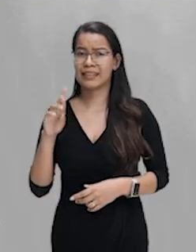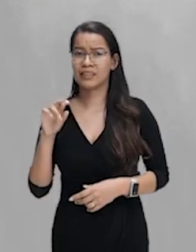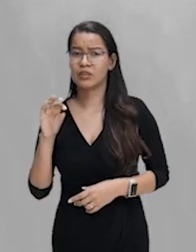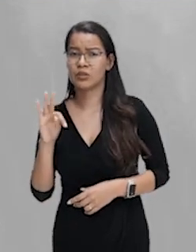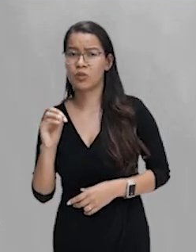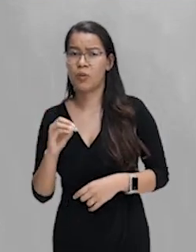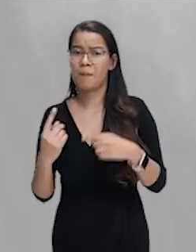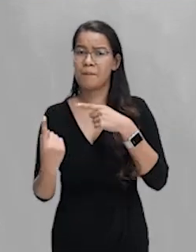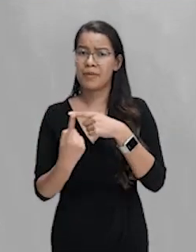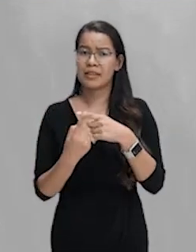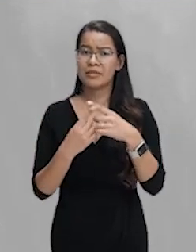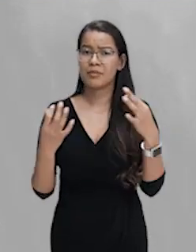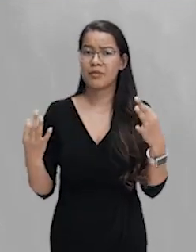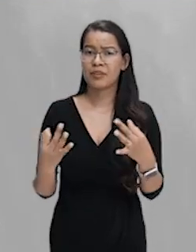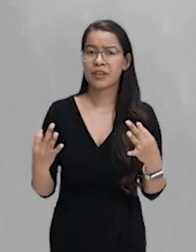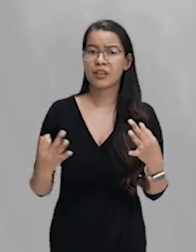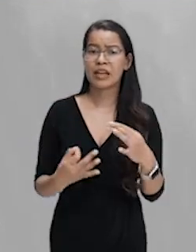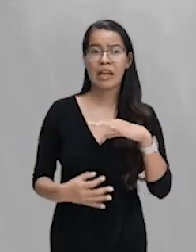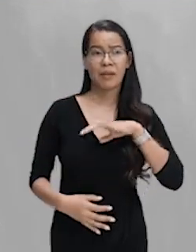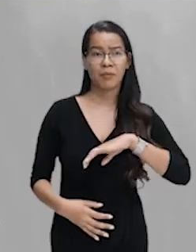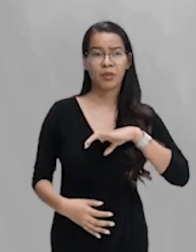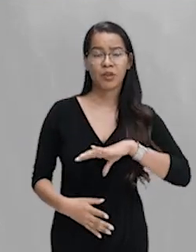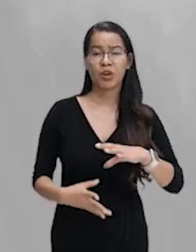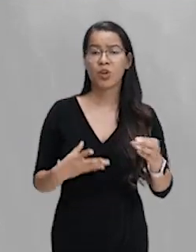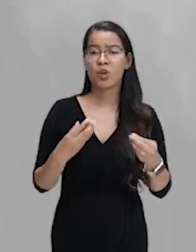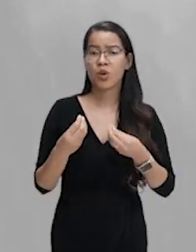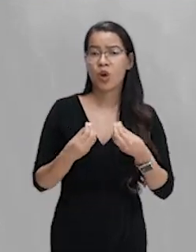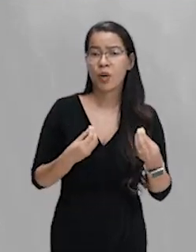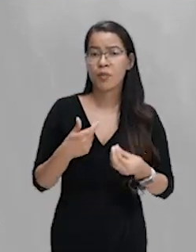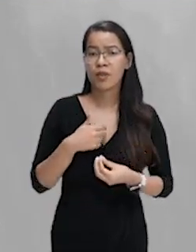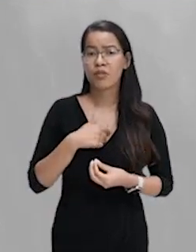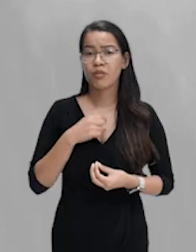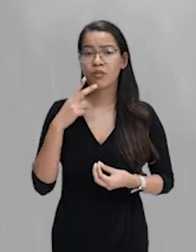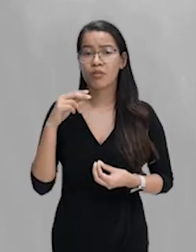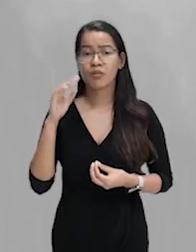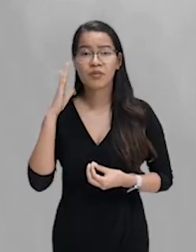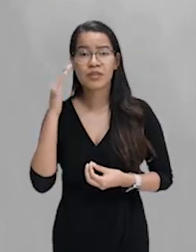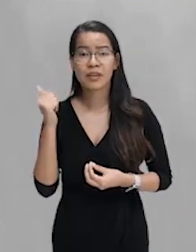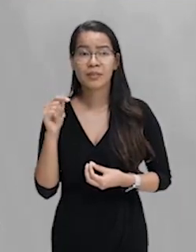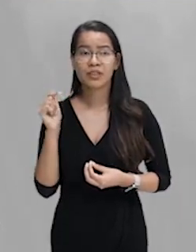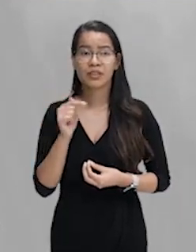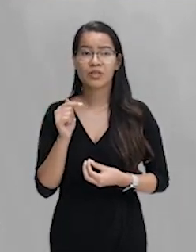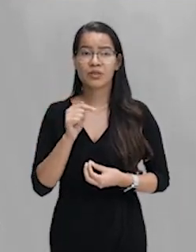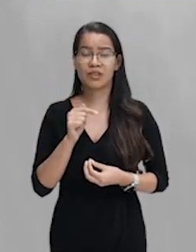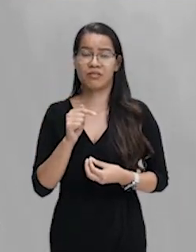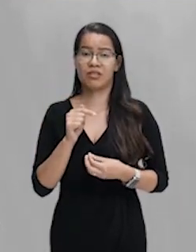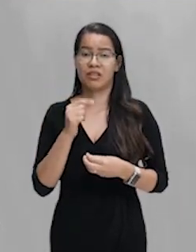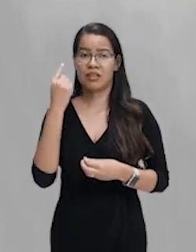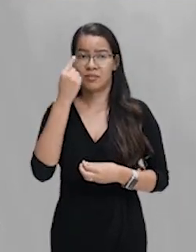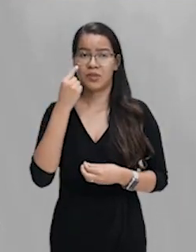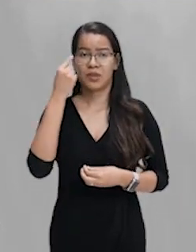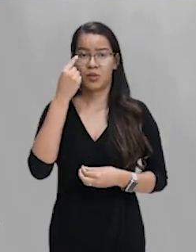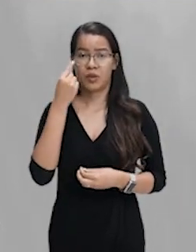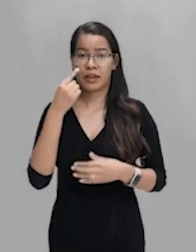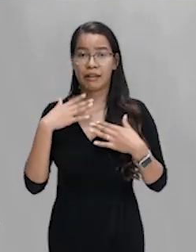como é que eu vou saber disso em espanhol? Calma, senta que lá vem a história.